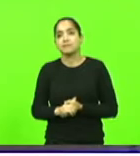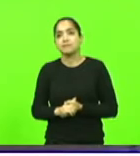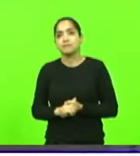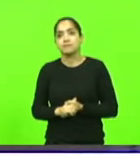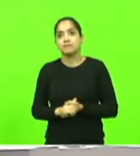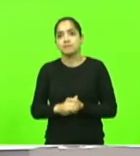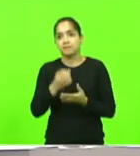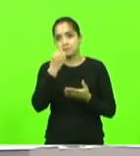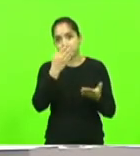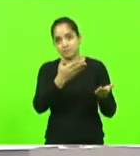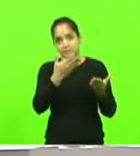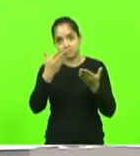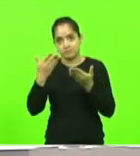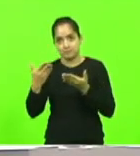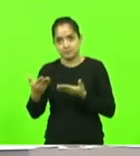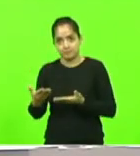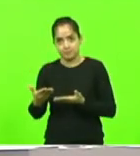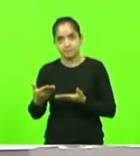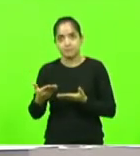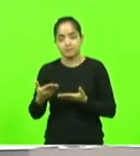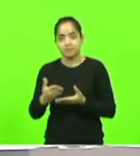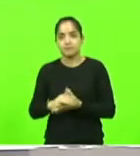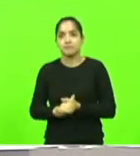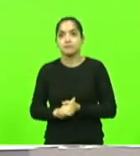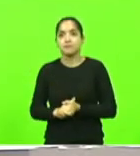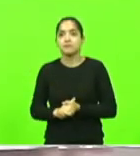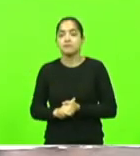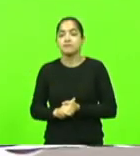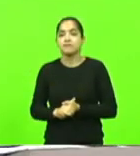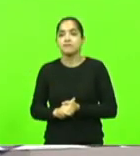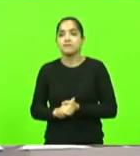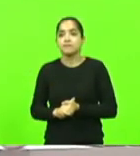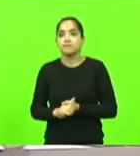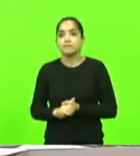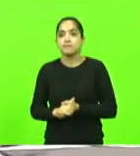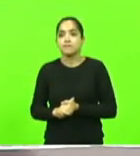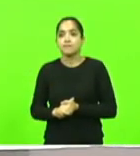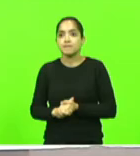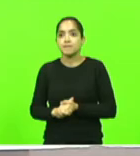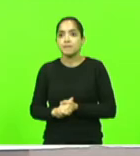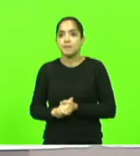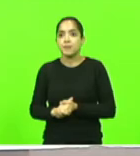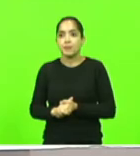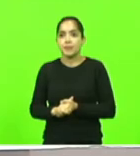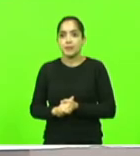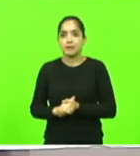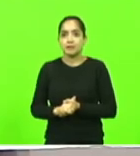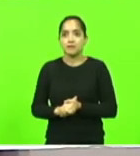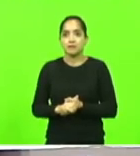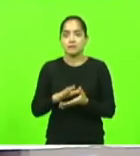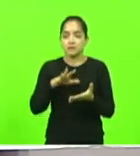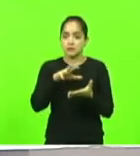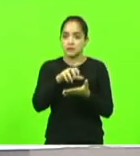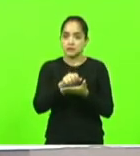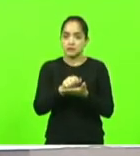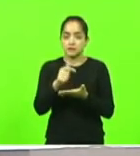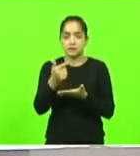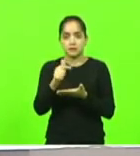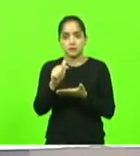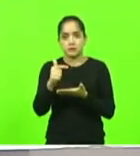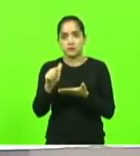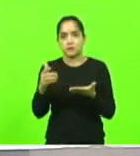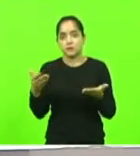Seja bem-vindo, deputado Frigo, ao Parlamento Catarinense. Obrigado. Não há inscritos para